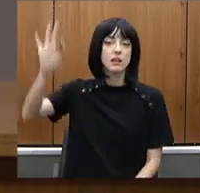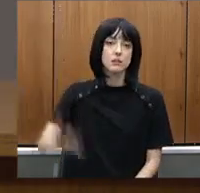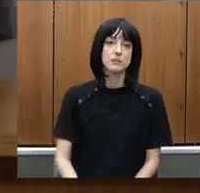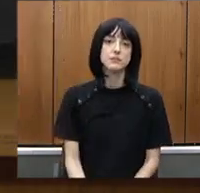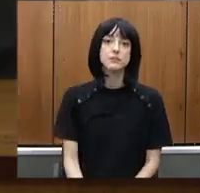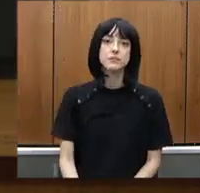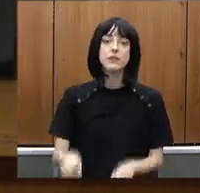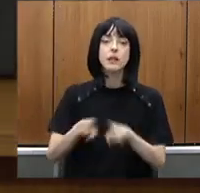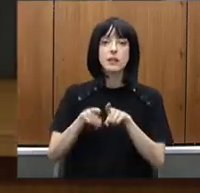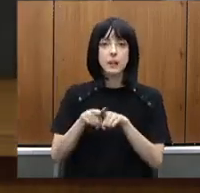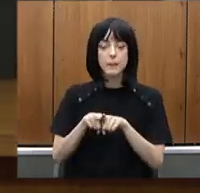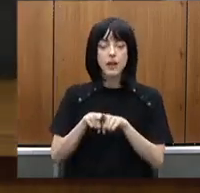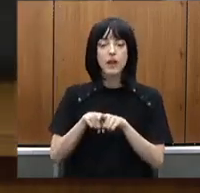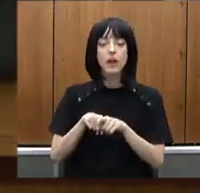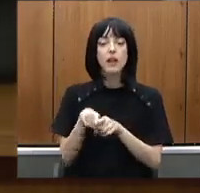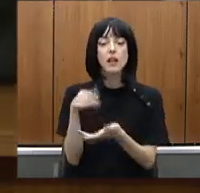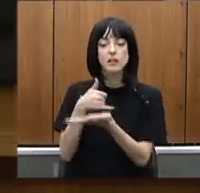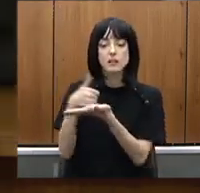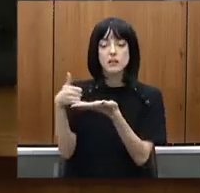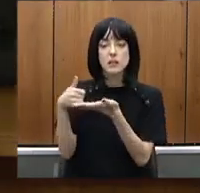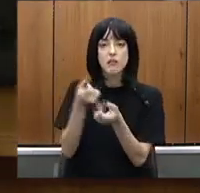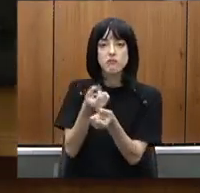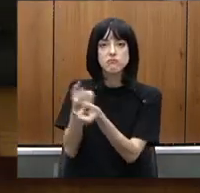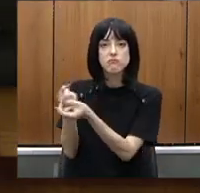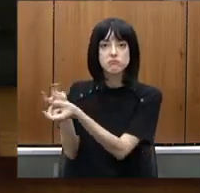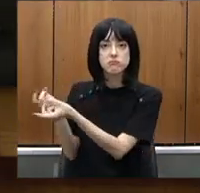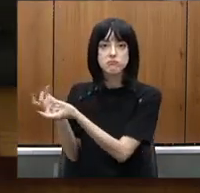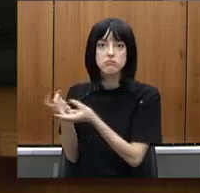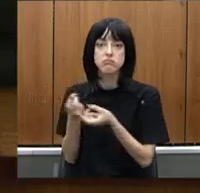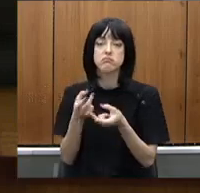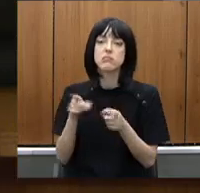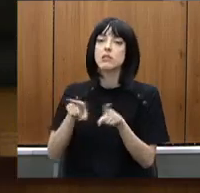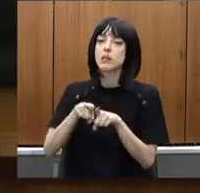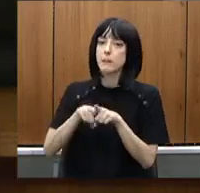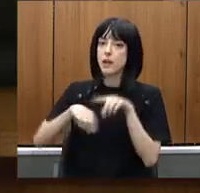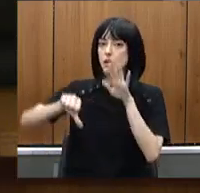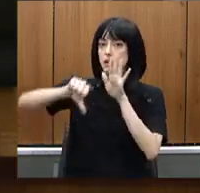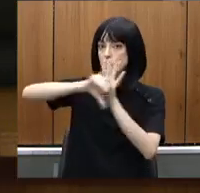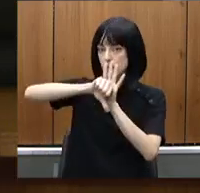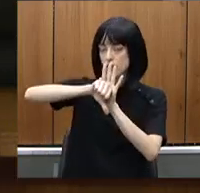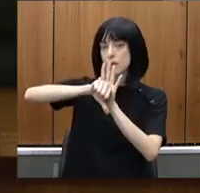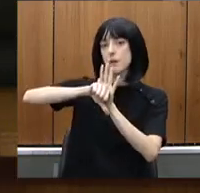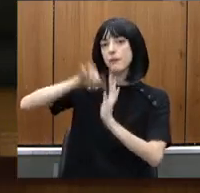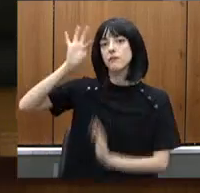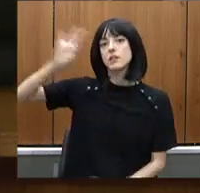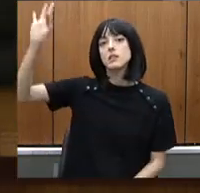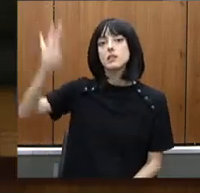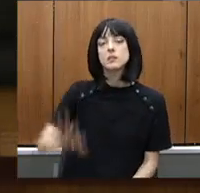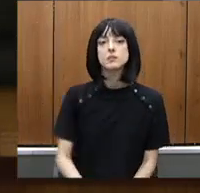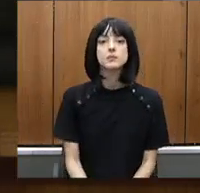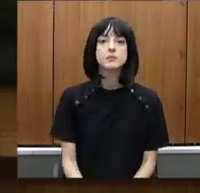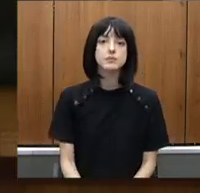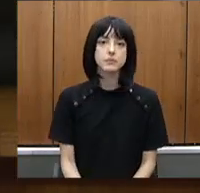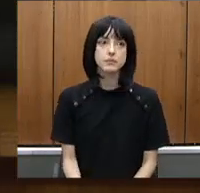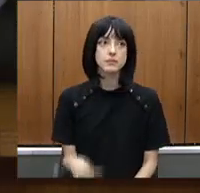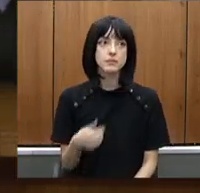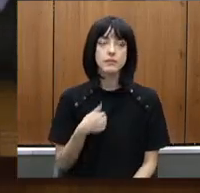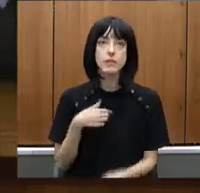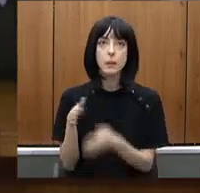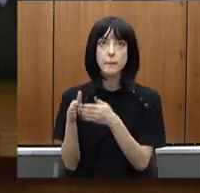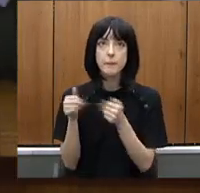crime Federal depois eu vi aqui até pedir ajuda o Rodrigues que Rodrigues na cabeça